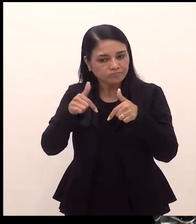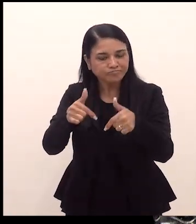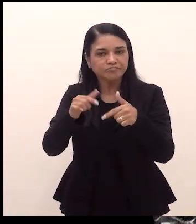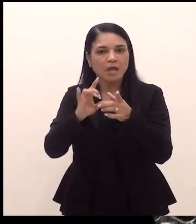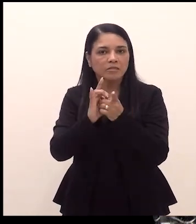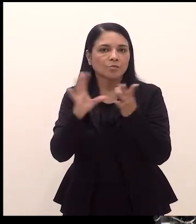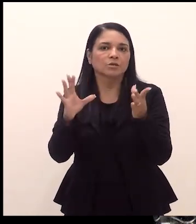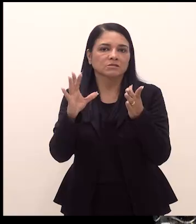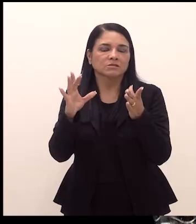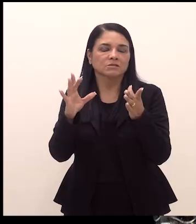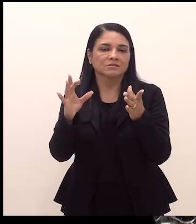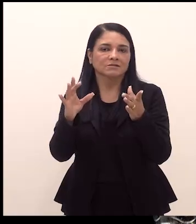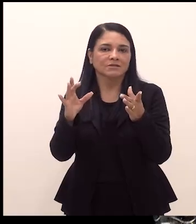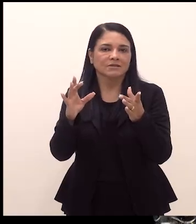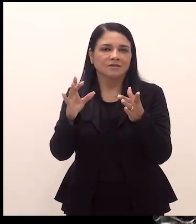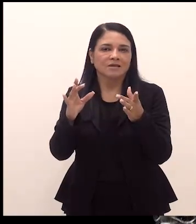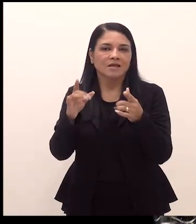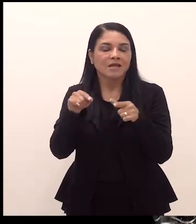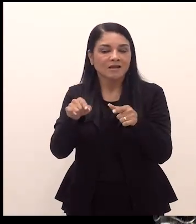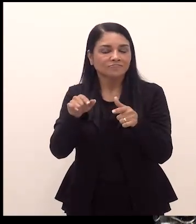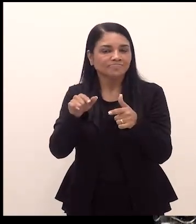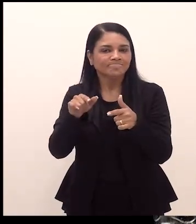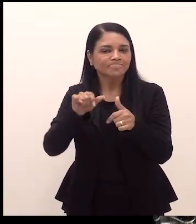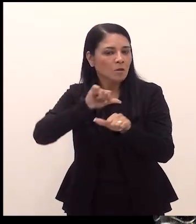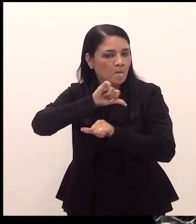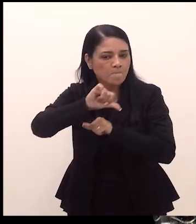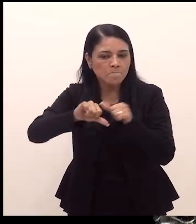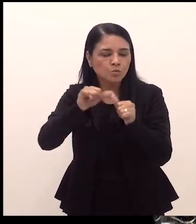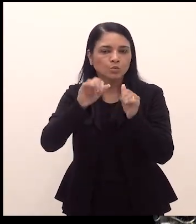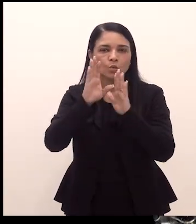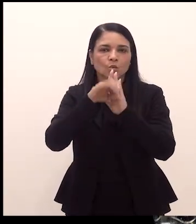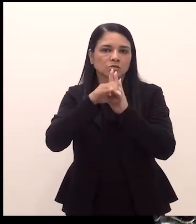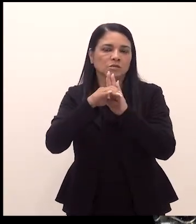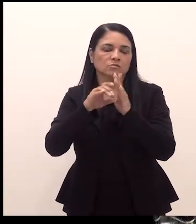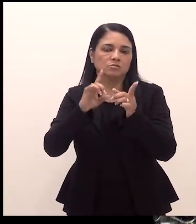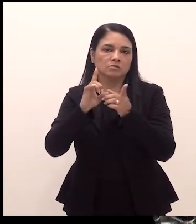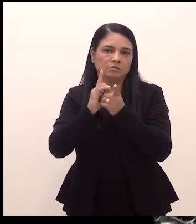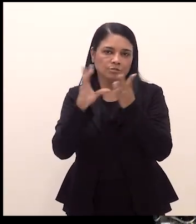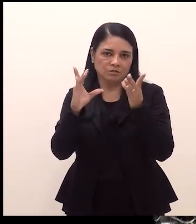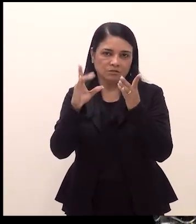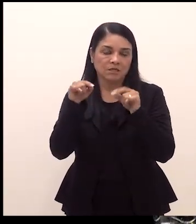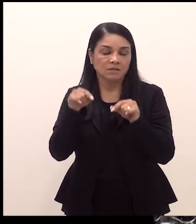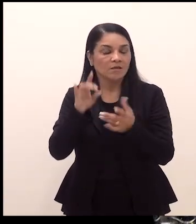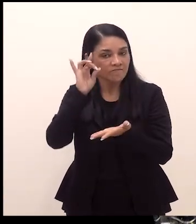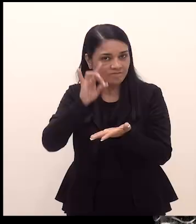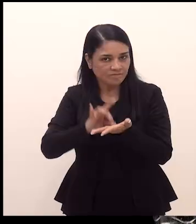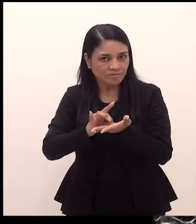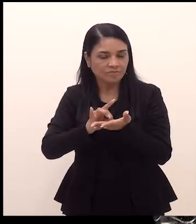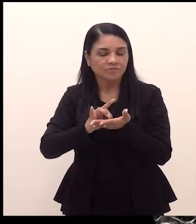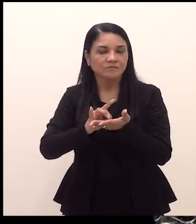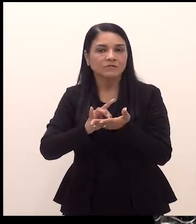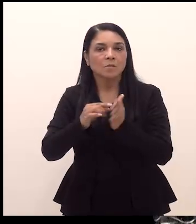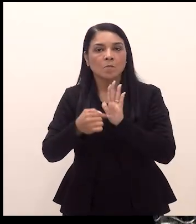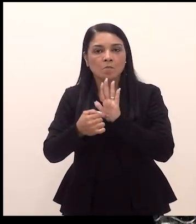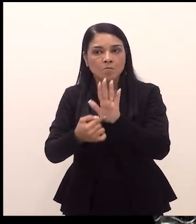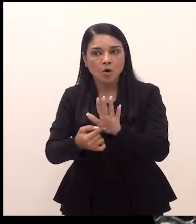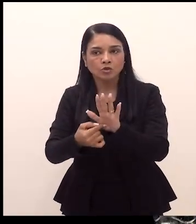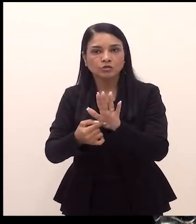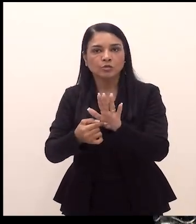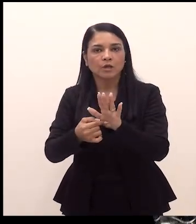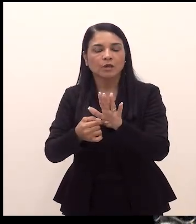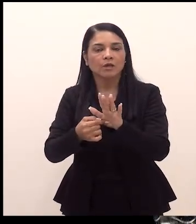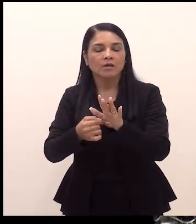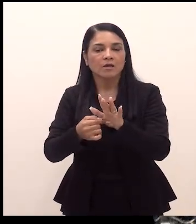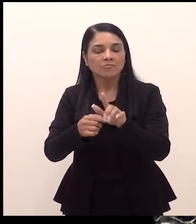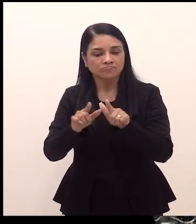que elas estão fazendo algo em favor da democracia lá. Então, elas esvaziam, elas deturpam completamente o conceito de democracia, que passa, na